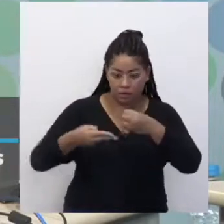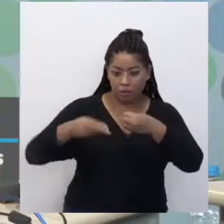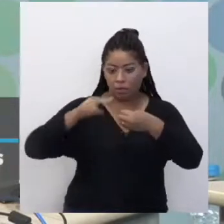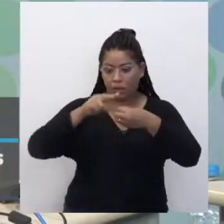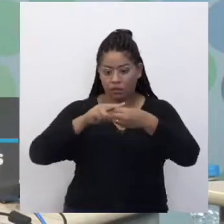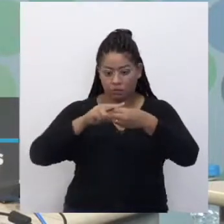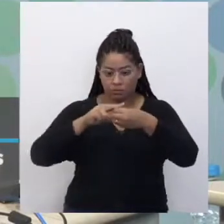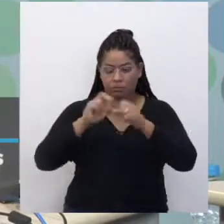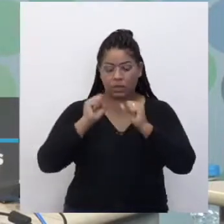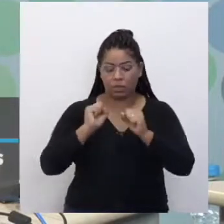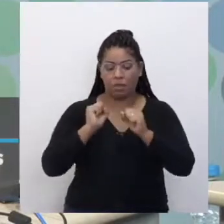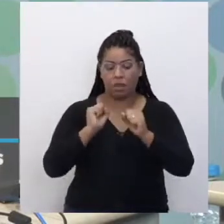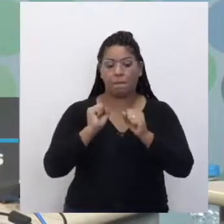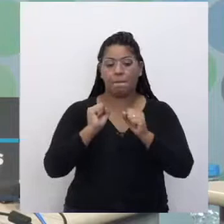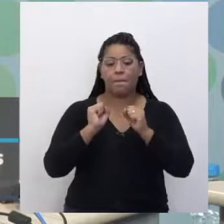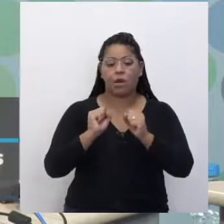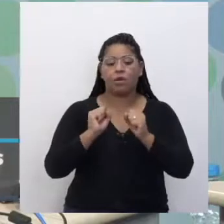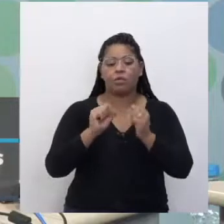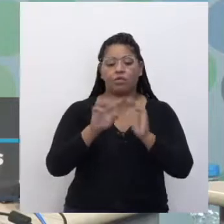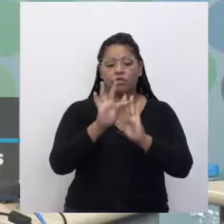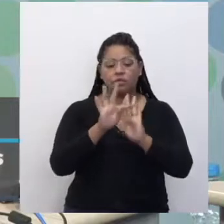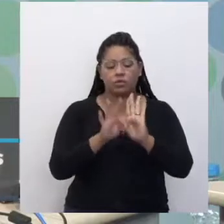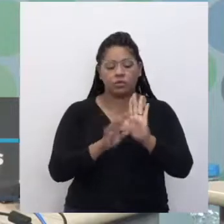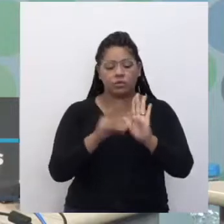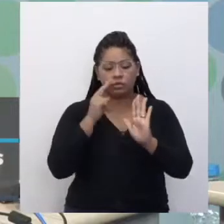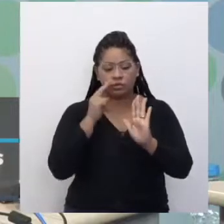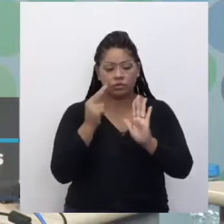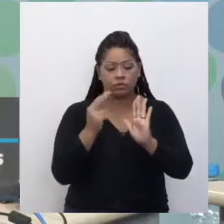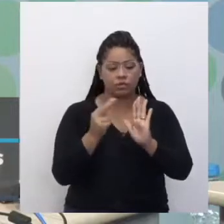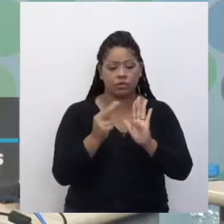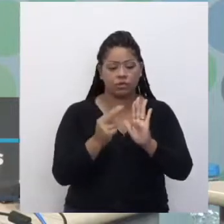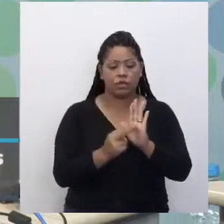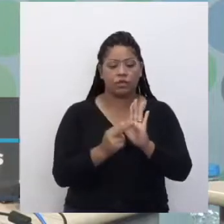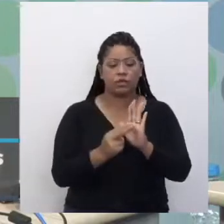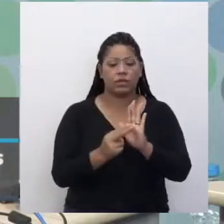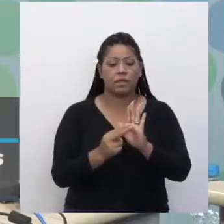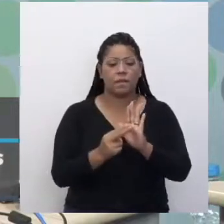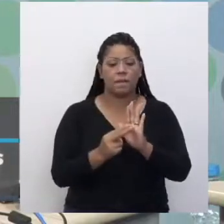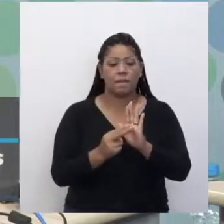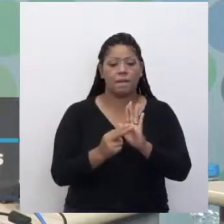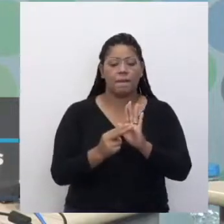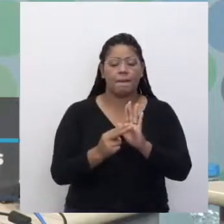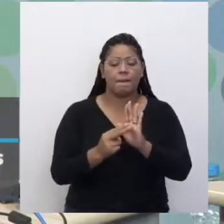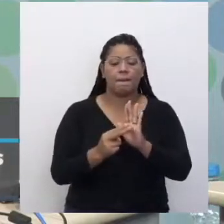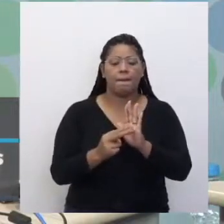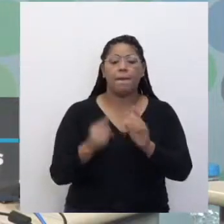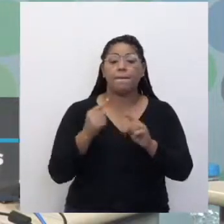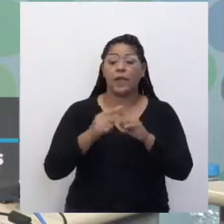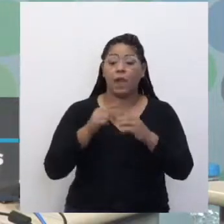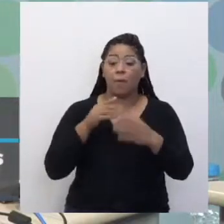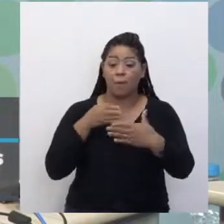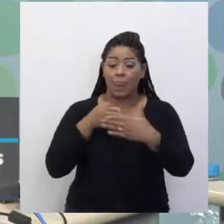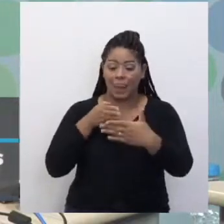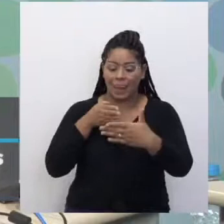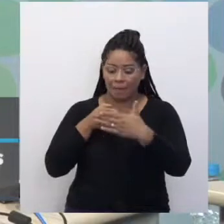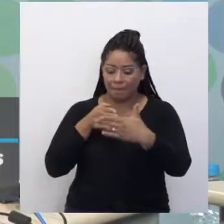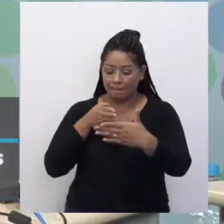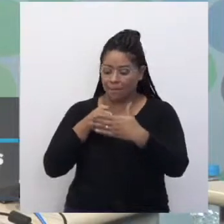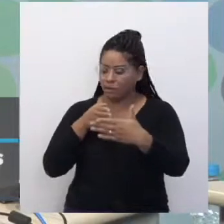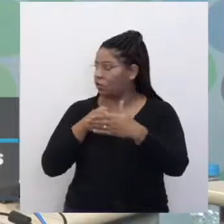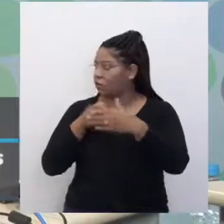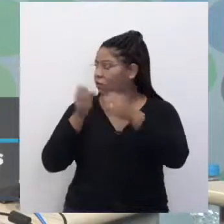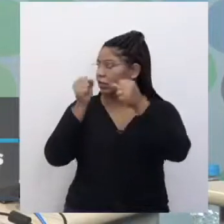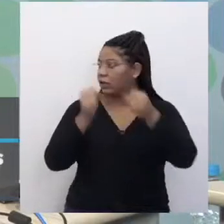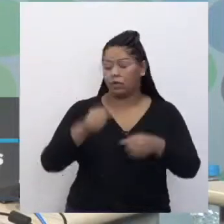Tá? Então, quem foi ali na linha, como a aluna Ana, né, professor Antônio, que falou da questão do limite do poder do rei, é